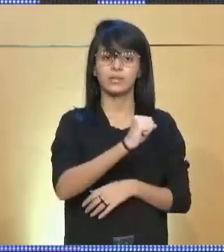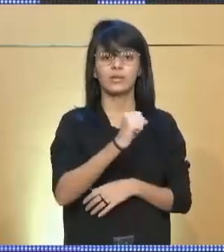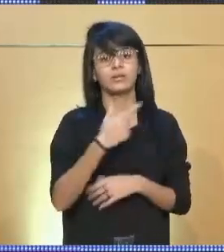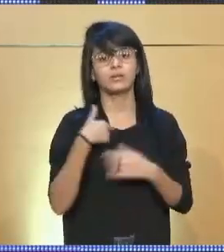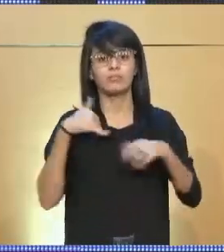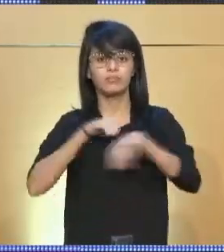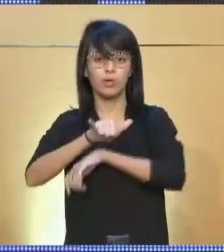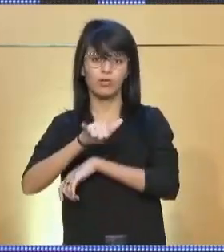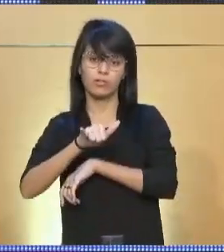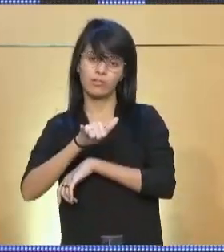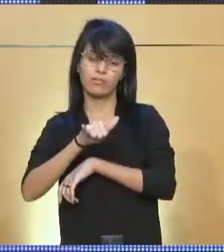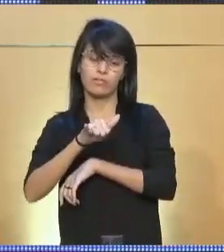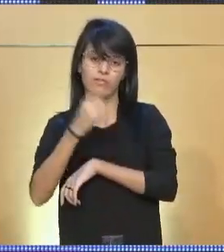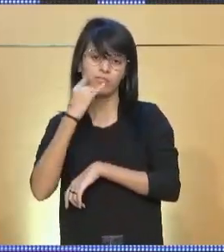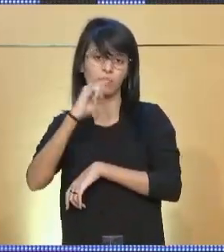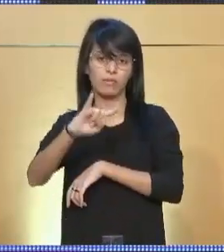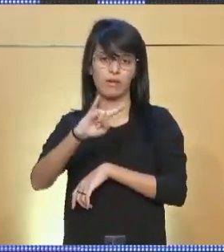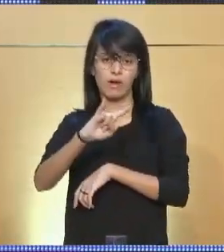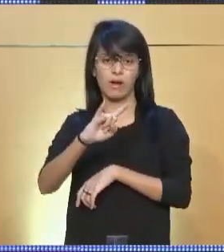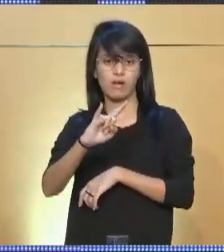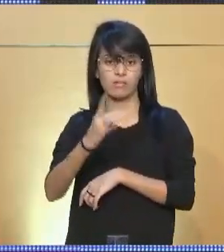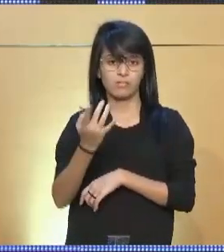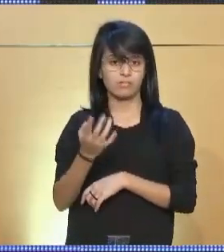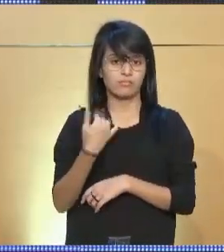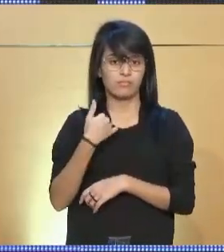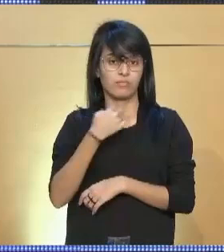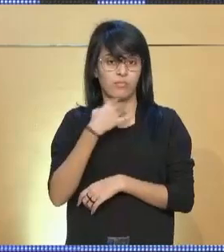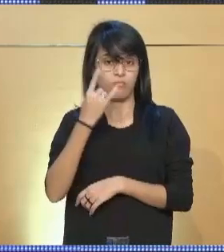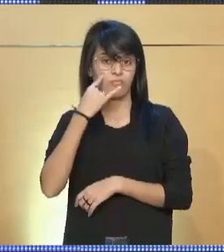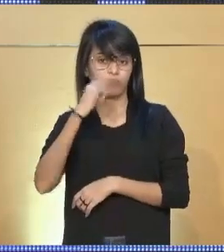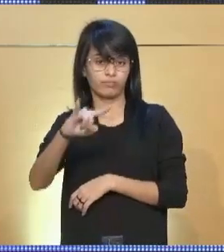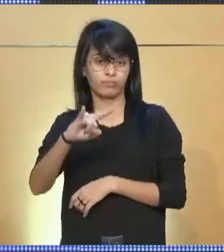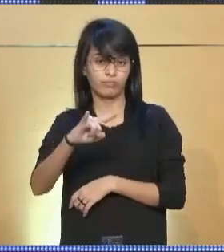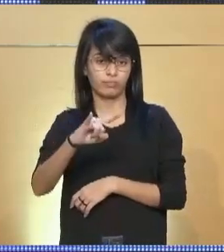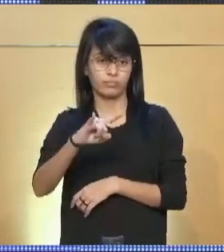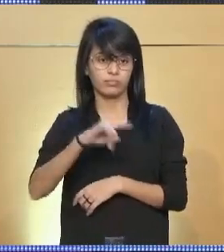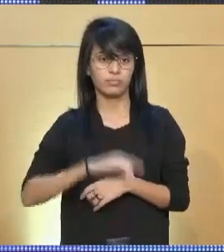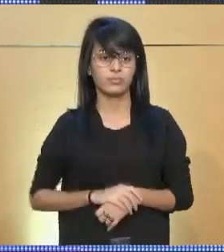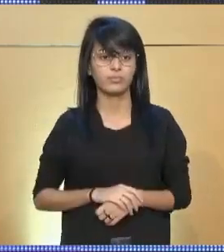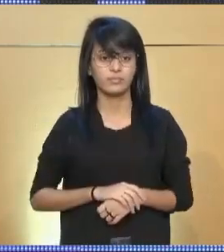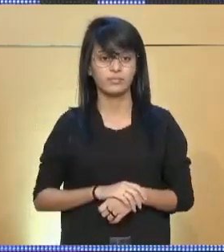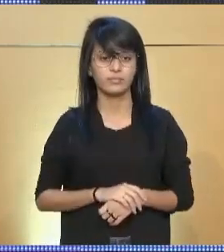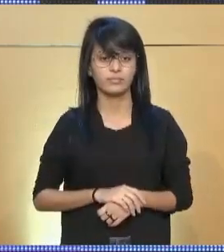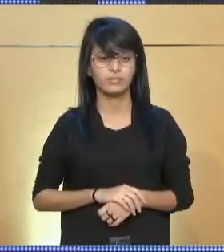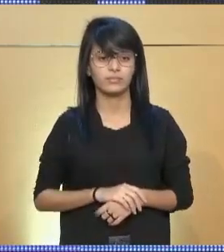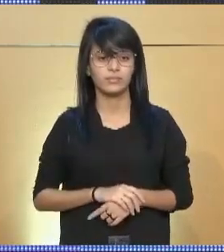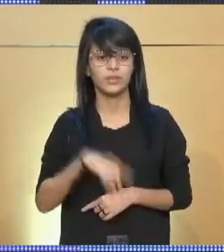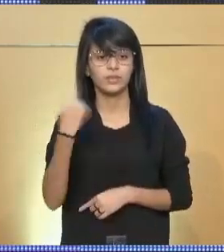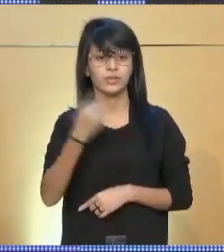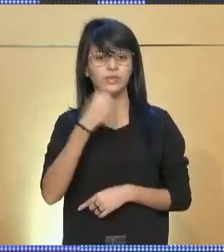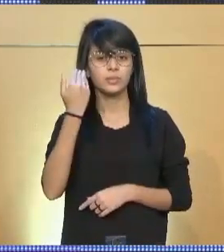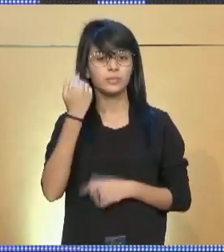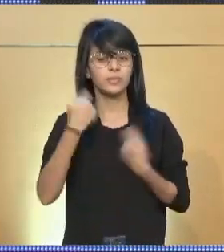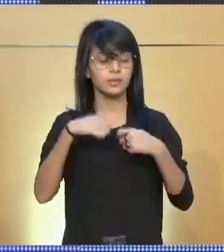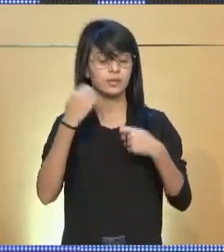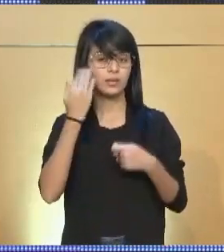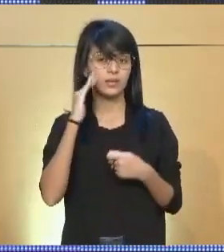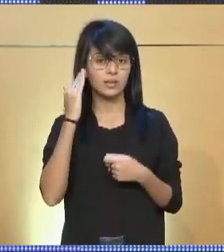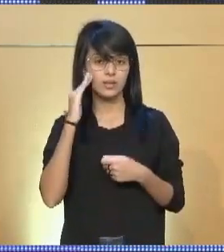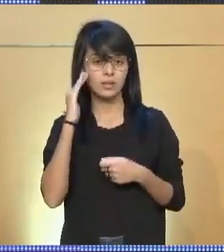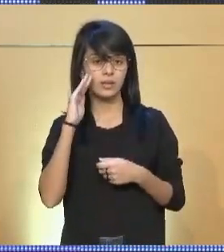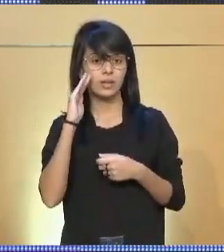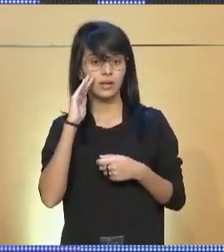expressão lotinaf, não adulterarás, não causa nenhum problema exegético. Então, a gente precisa entender agora o ponto de vista do autor,